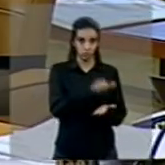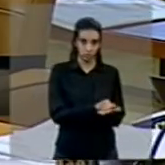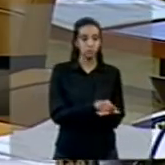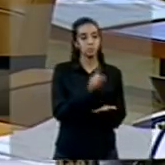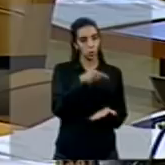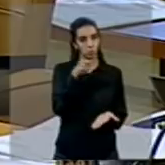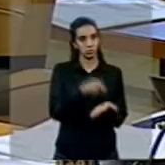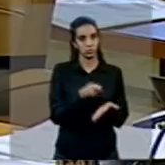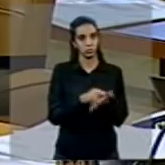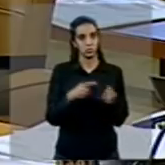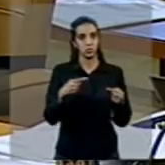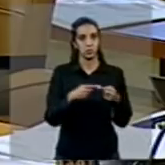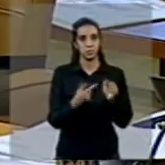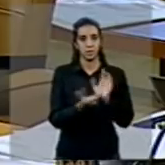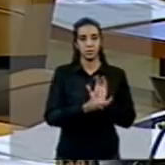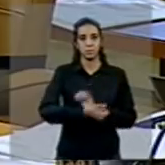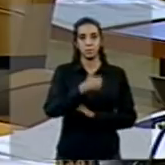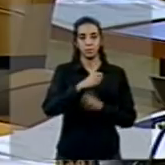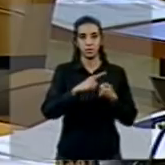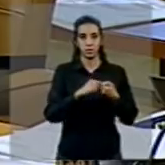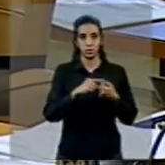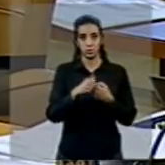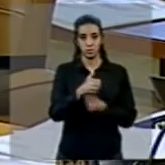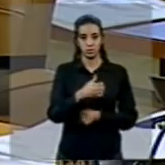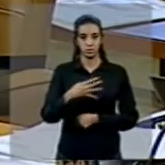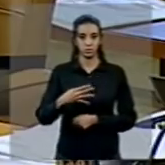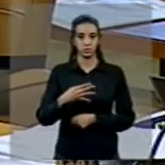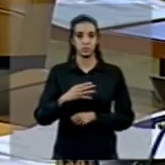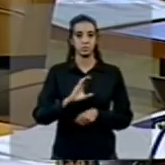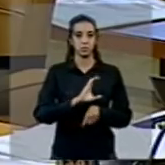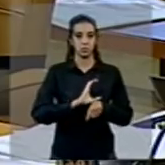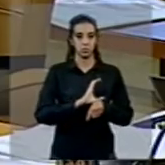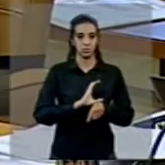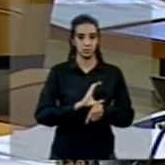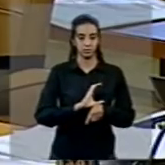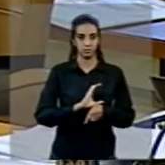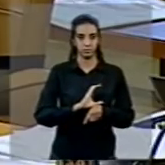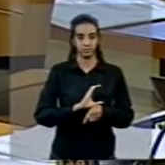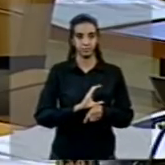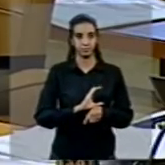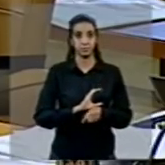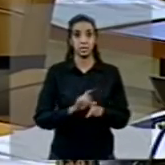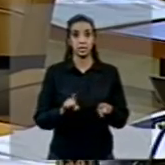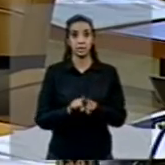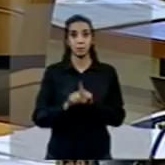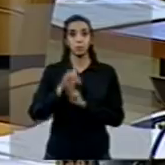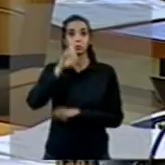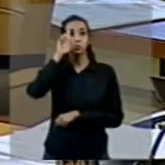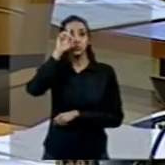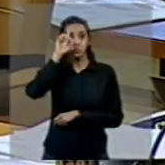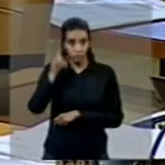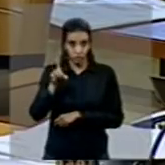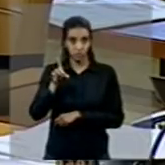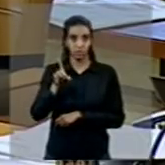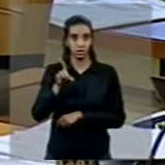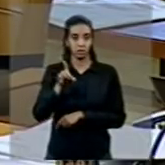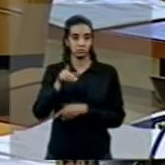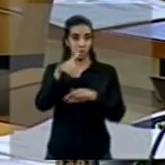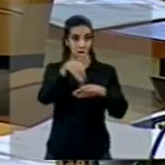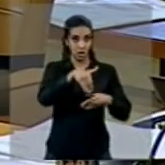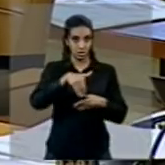do parágrafo 1º do artigo 14 da Constituição da República e a data para a realização das